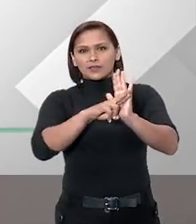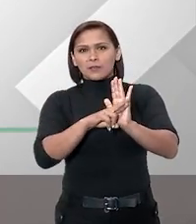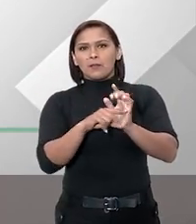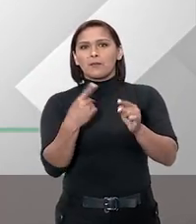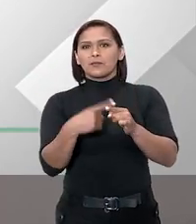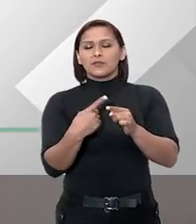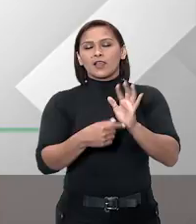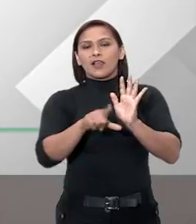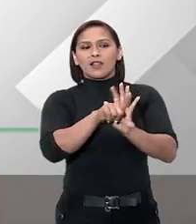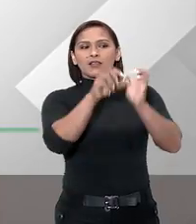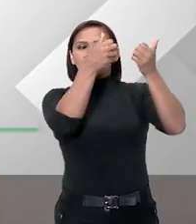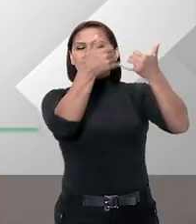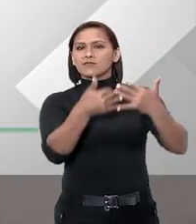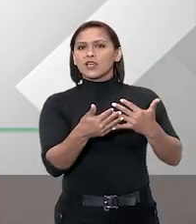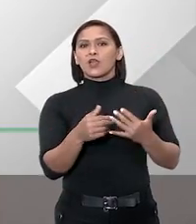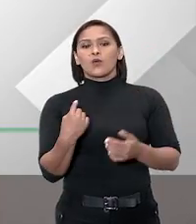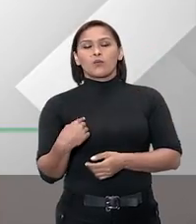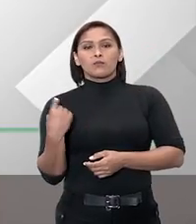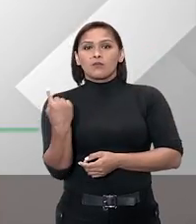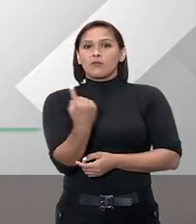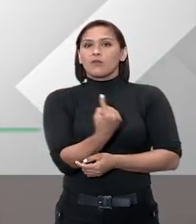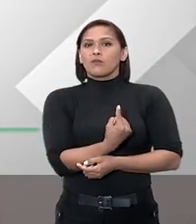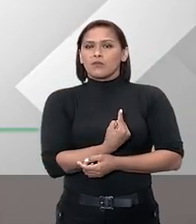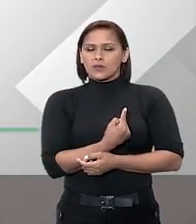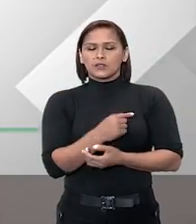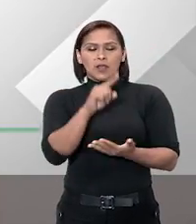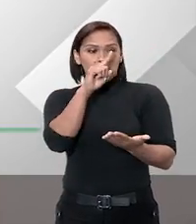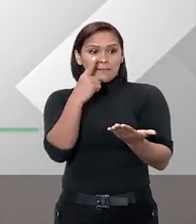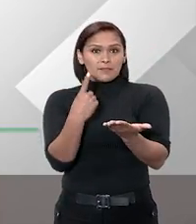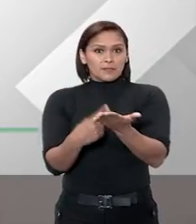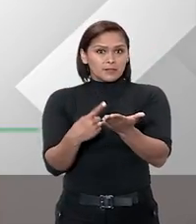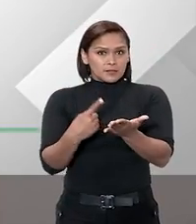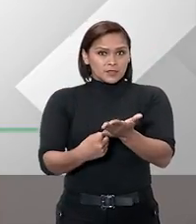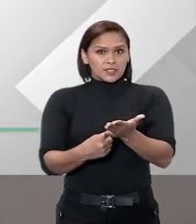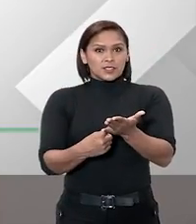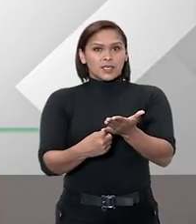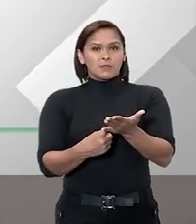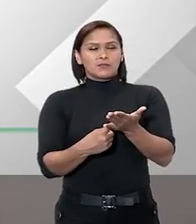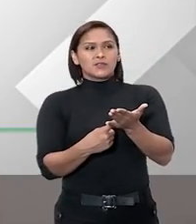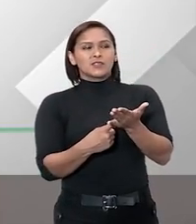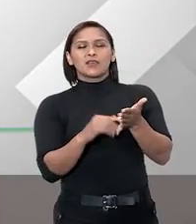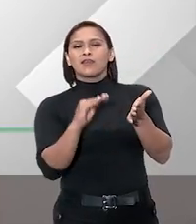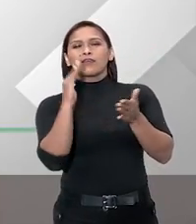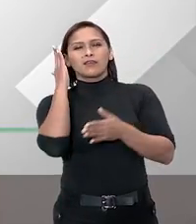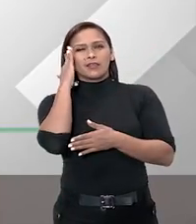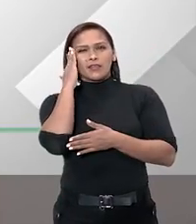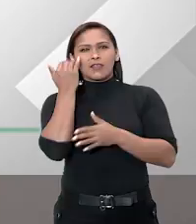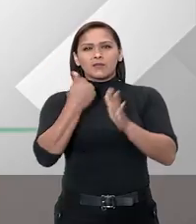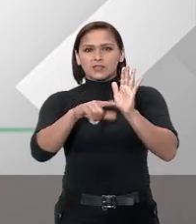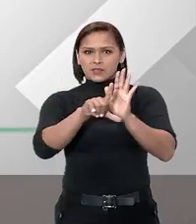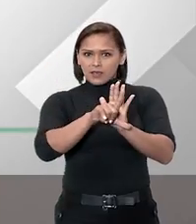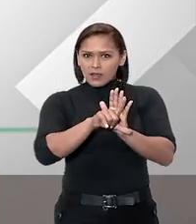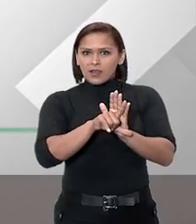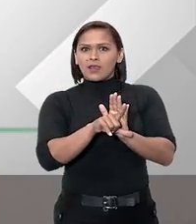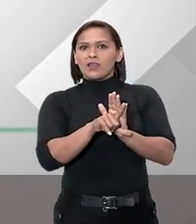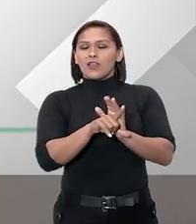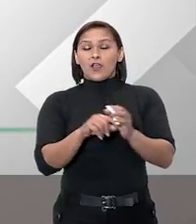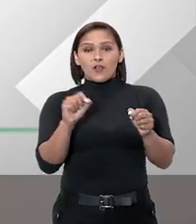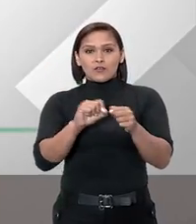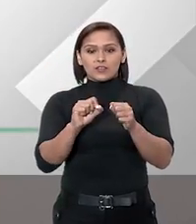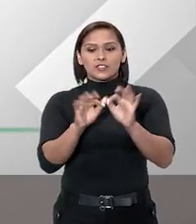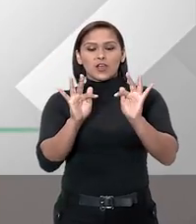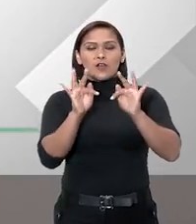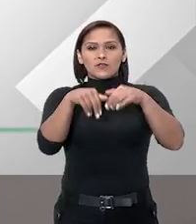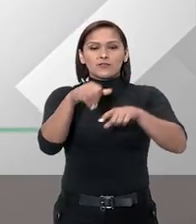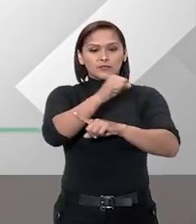que a lei fala que quando nós aplicamos e interpretamos a lei, nós devemos fazer com o fim social